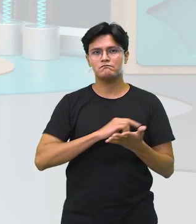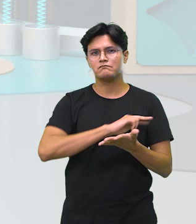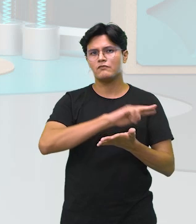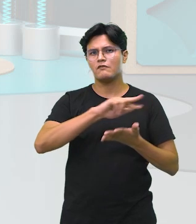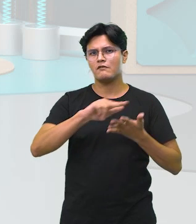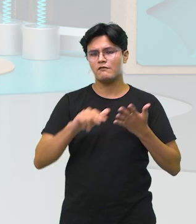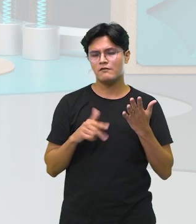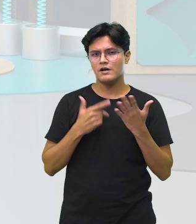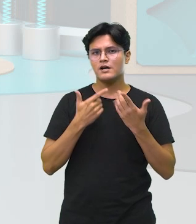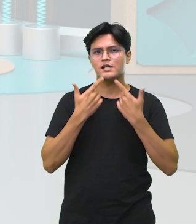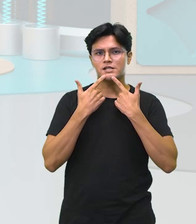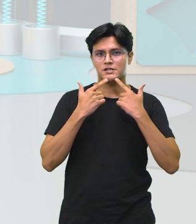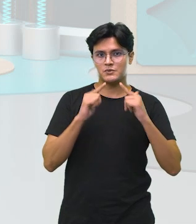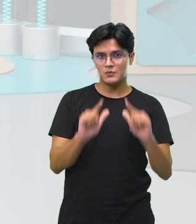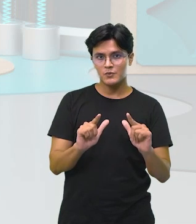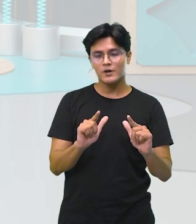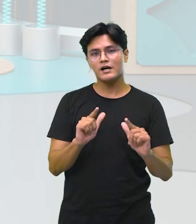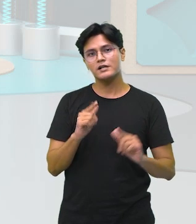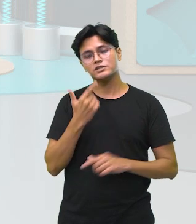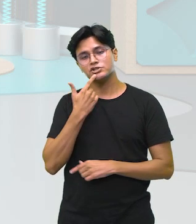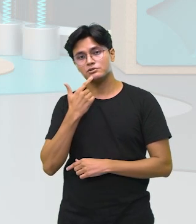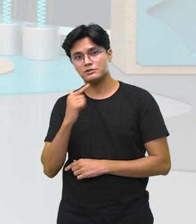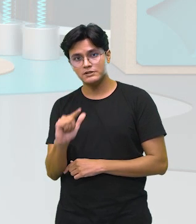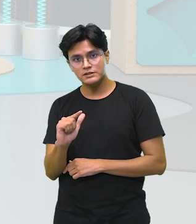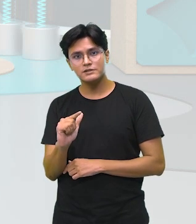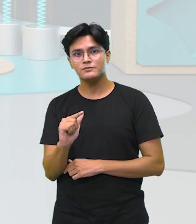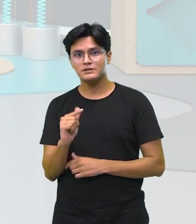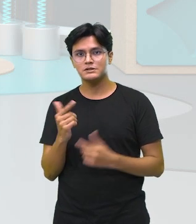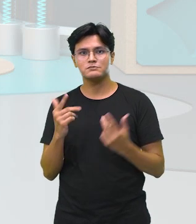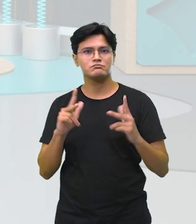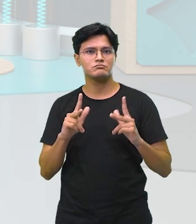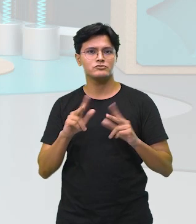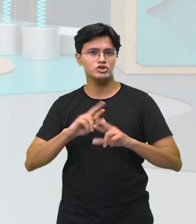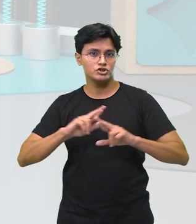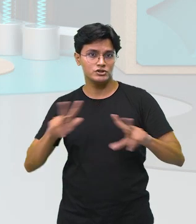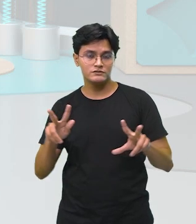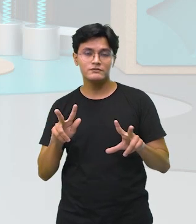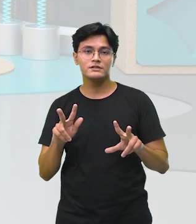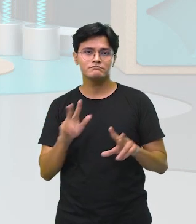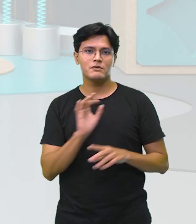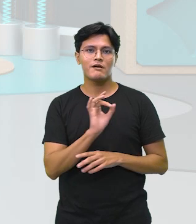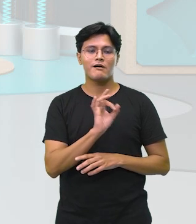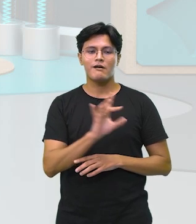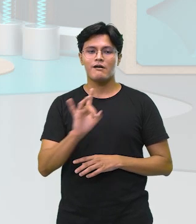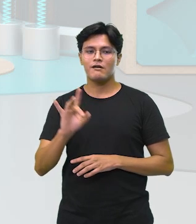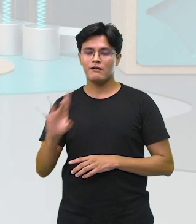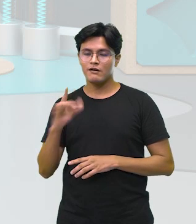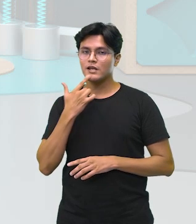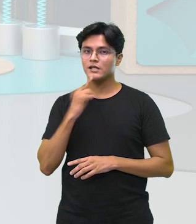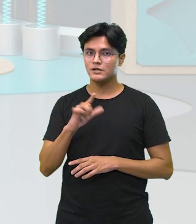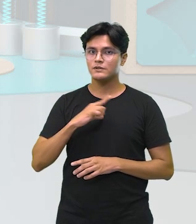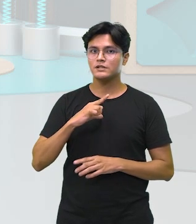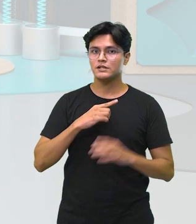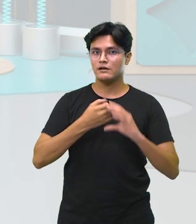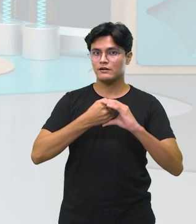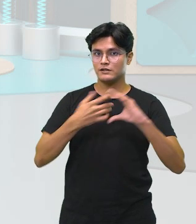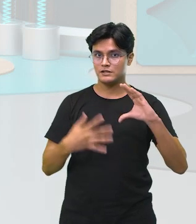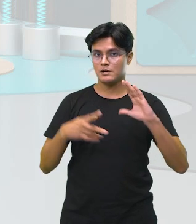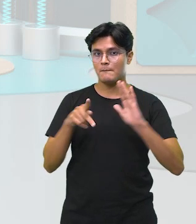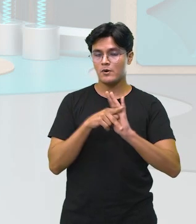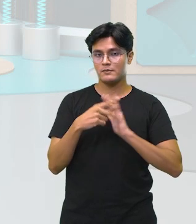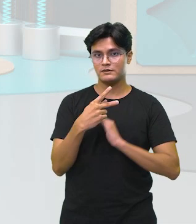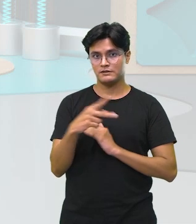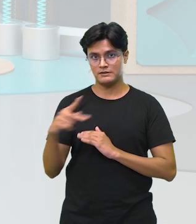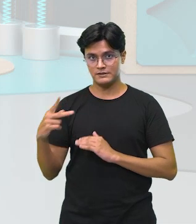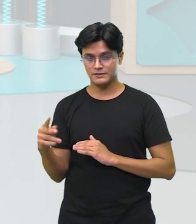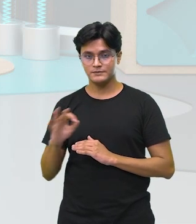de linguagem e de línguas que não são iguais né Cada uma tem a sua particularidade primeira coisa